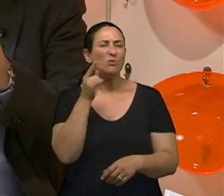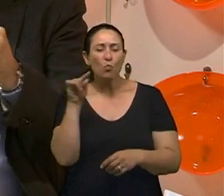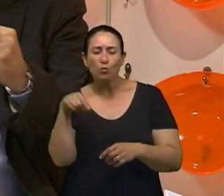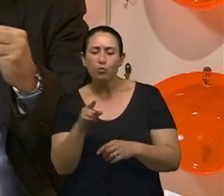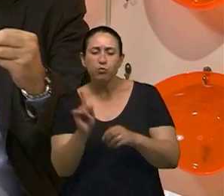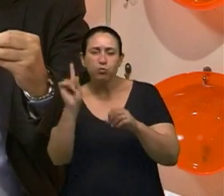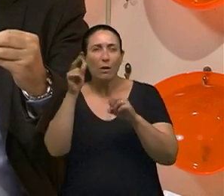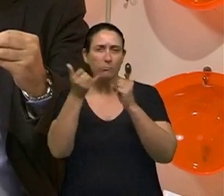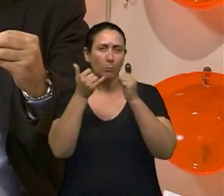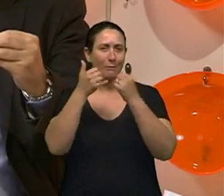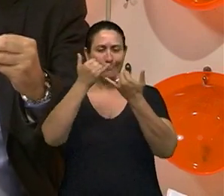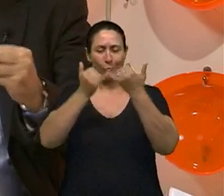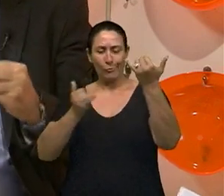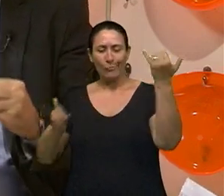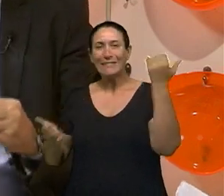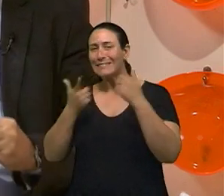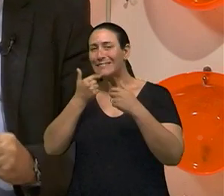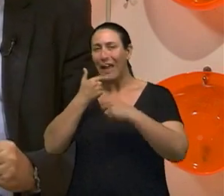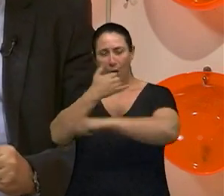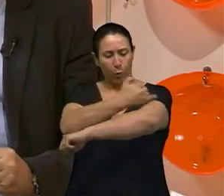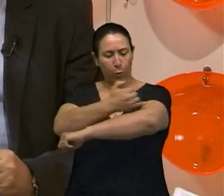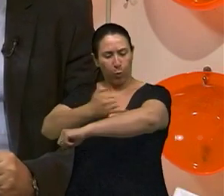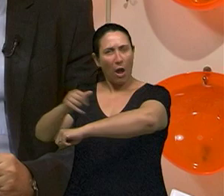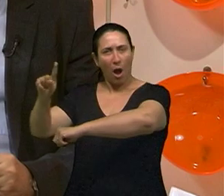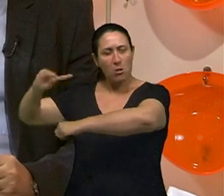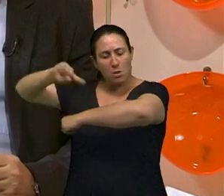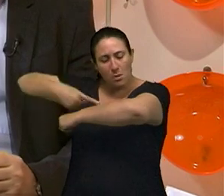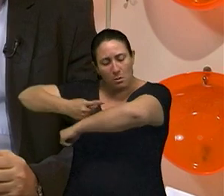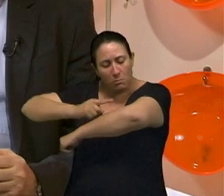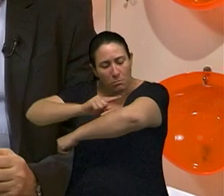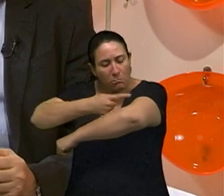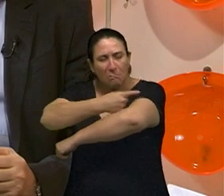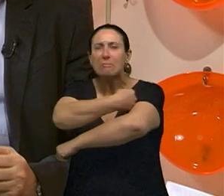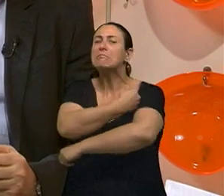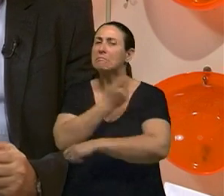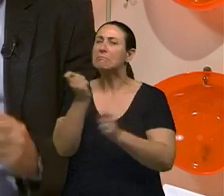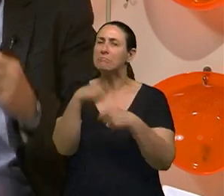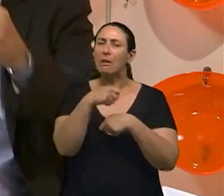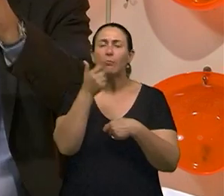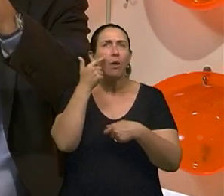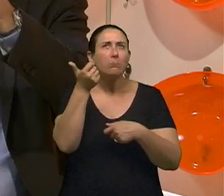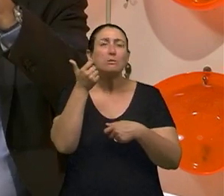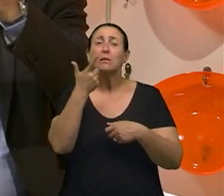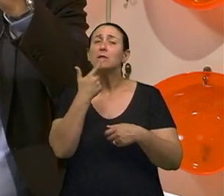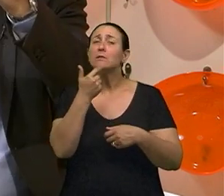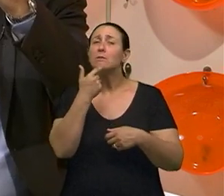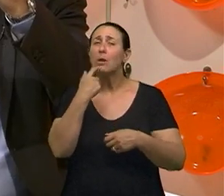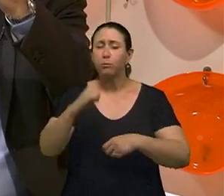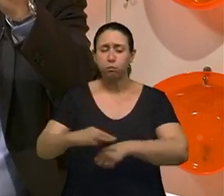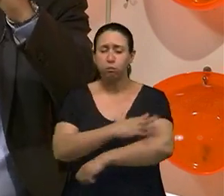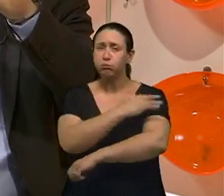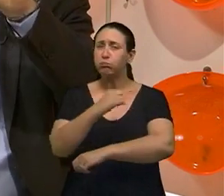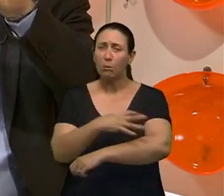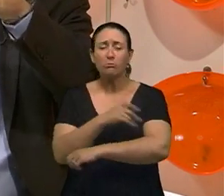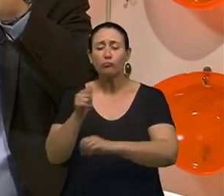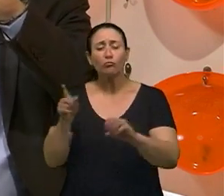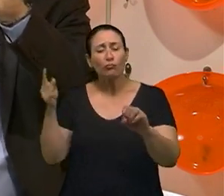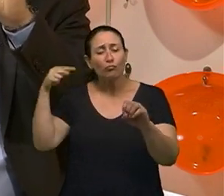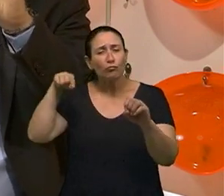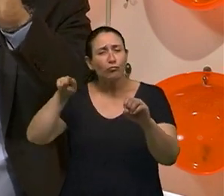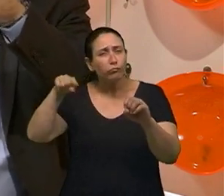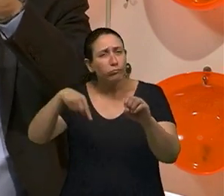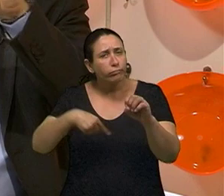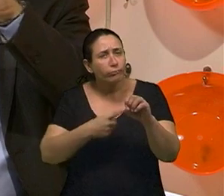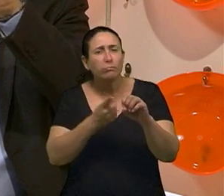colocar isso dentro de um catéter fino e depois que coloca no corpo com a temperatura do sangue de 37º a gente libera esse